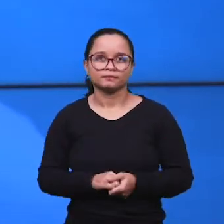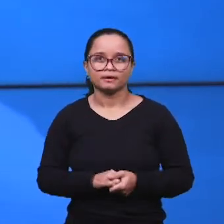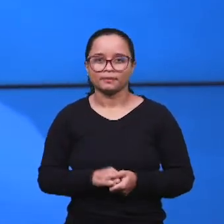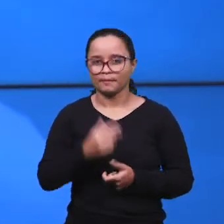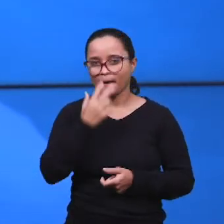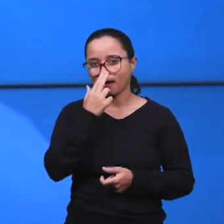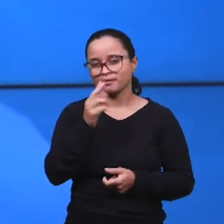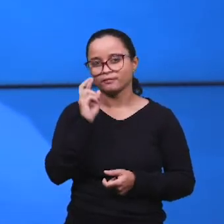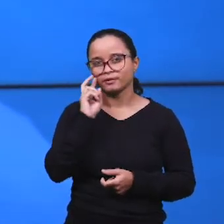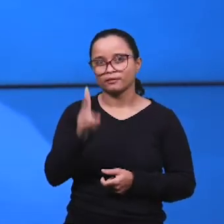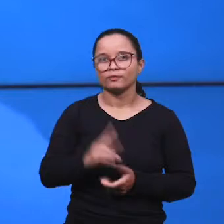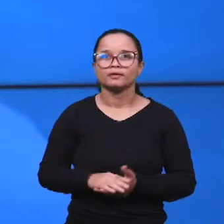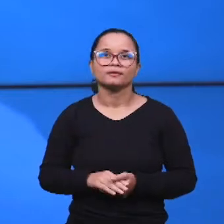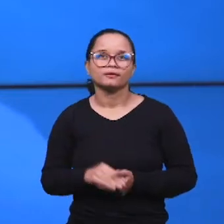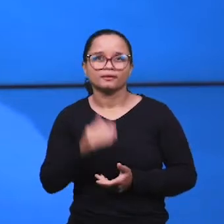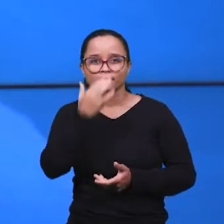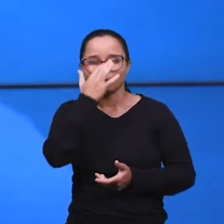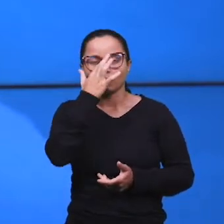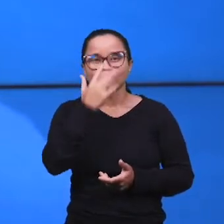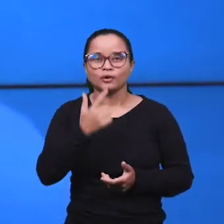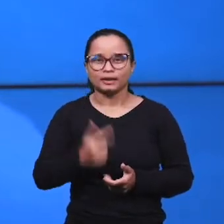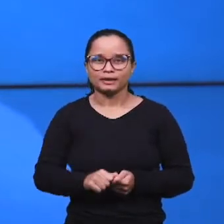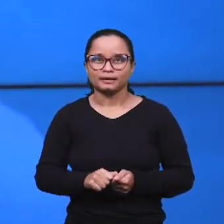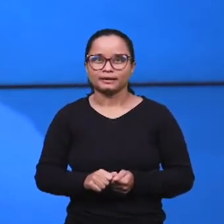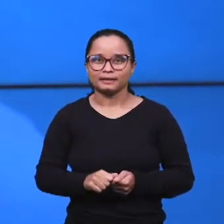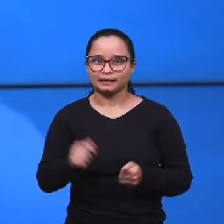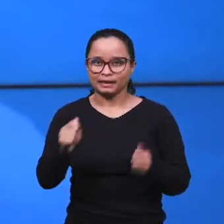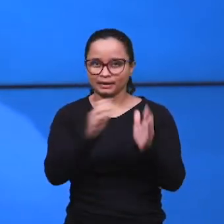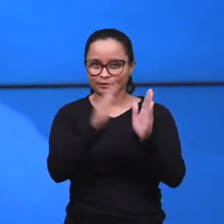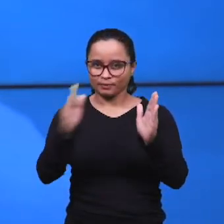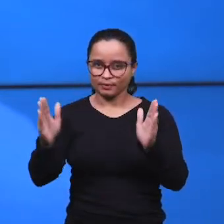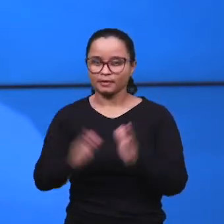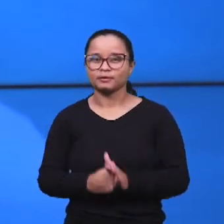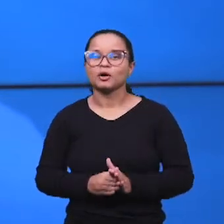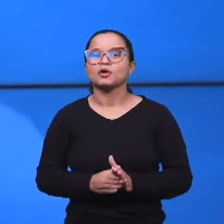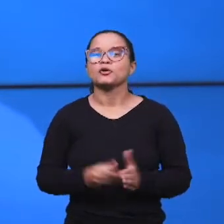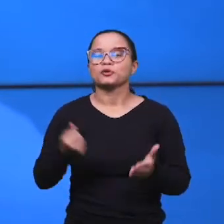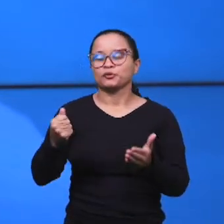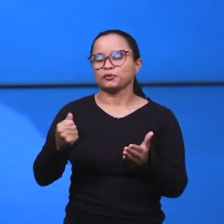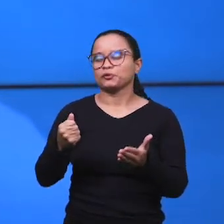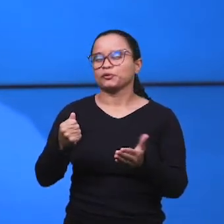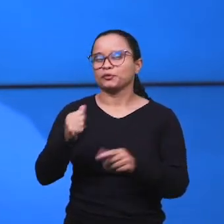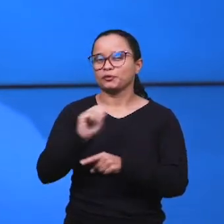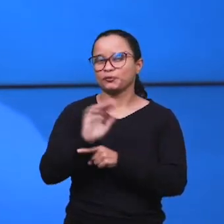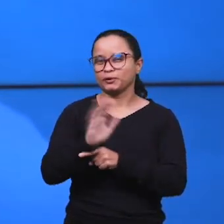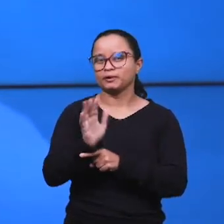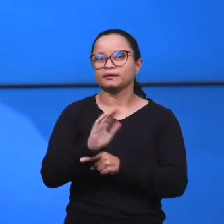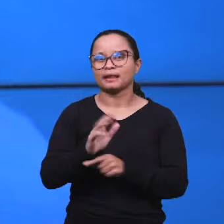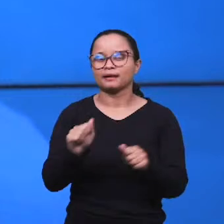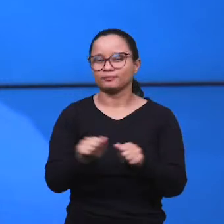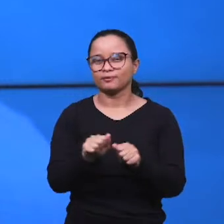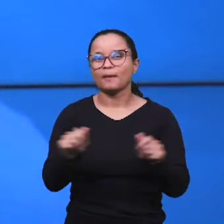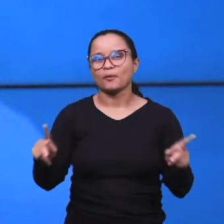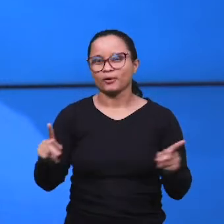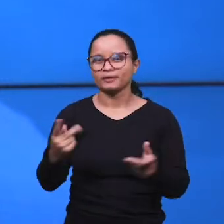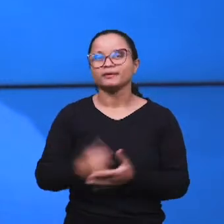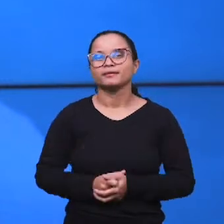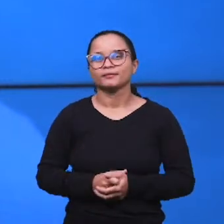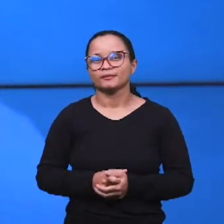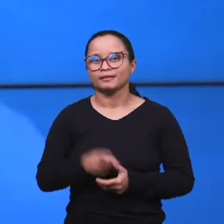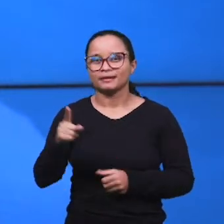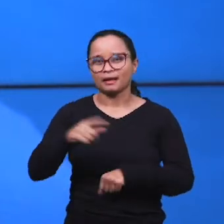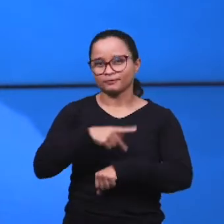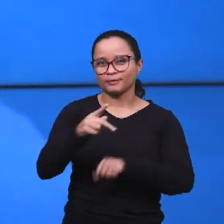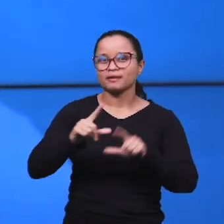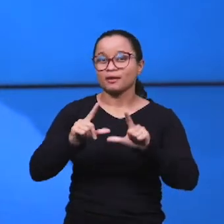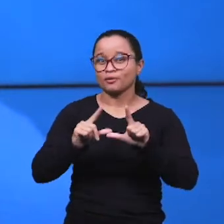assistiu os episódios do Apocalipse, né, feitos lá na Turquia, onde ali foi muito bem colocado esse aspecto e realmente foi muito